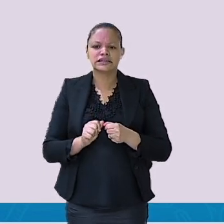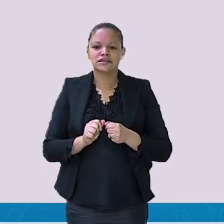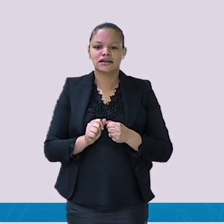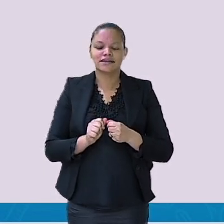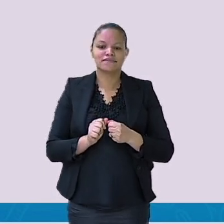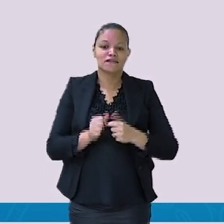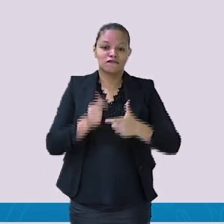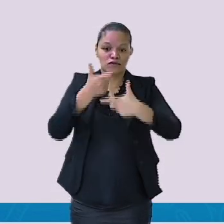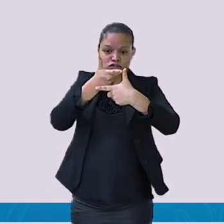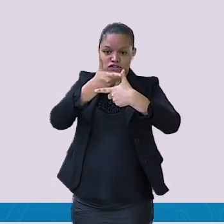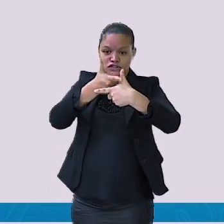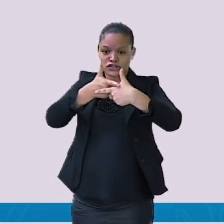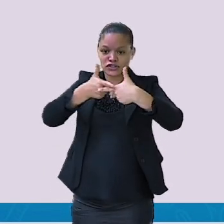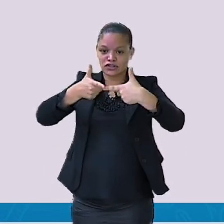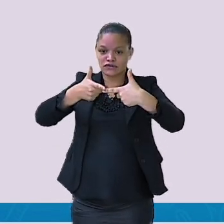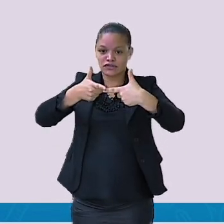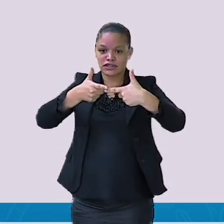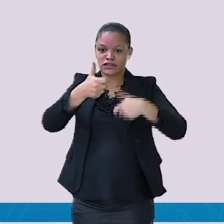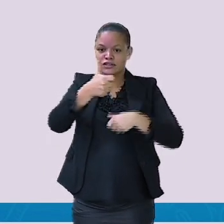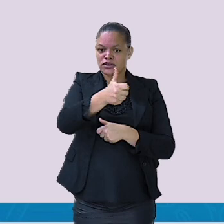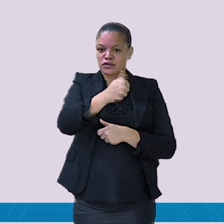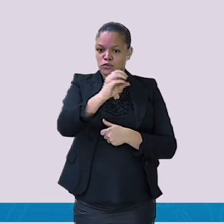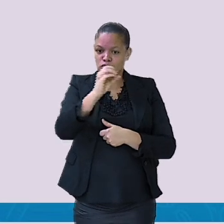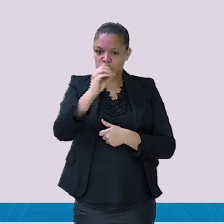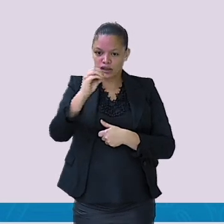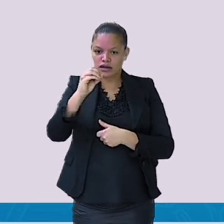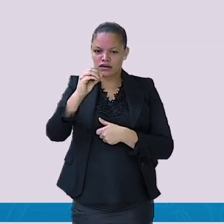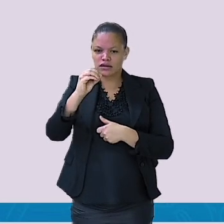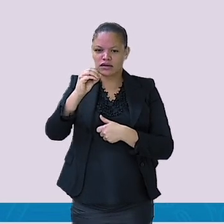10. Ok? Vai dar